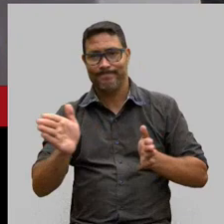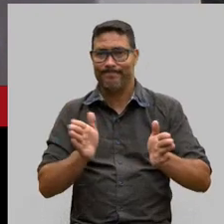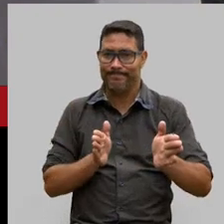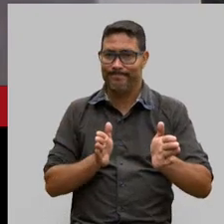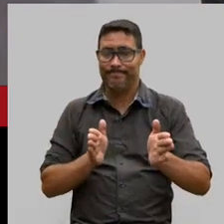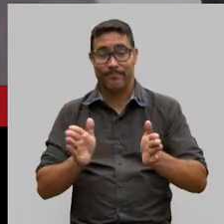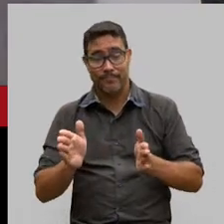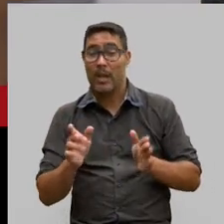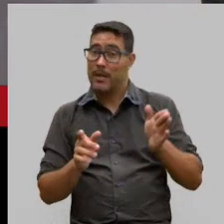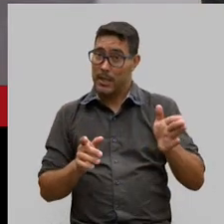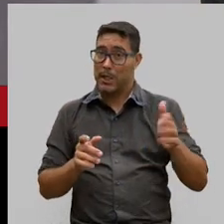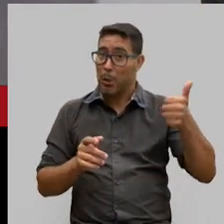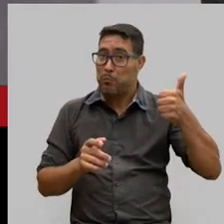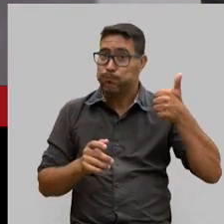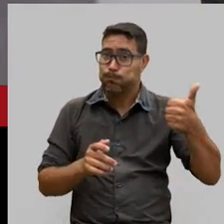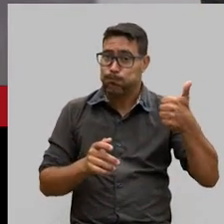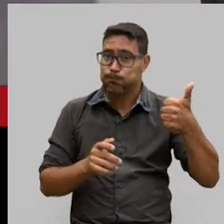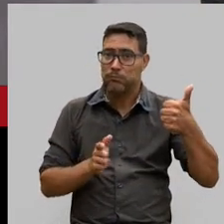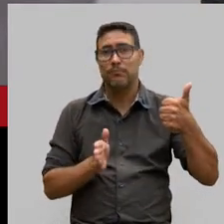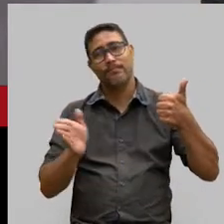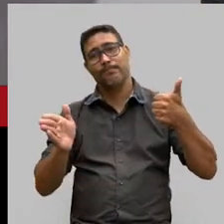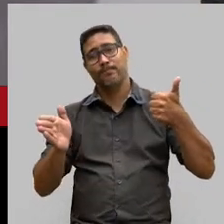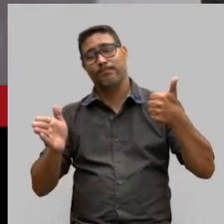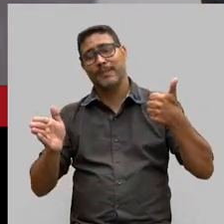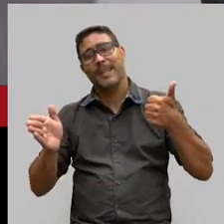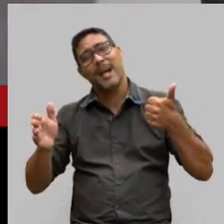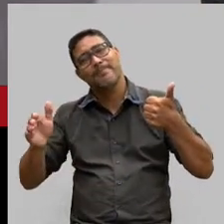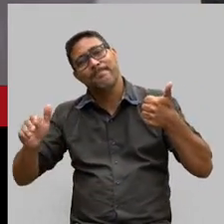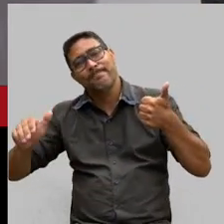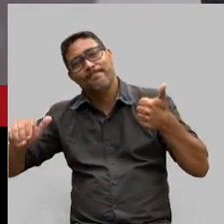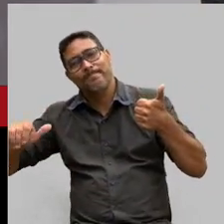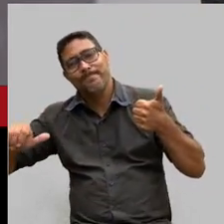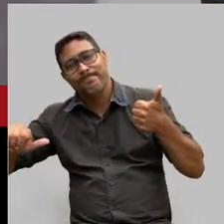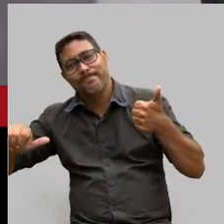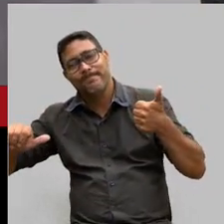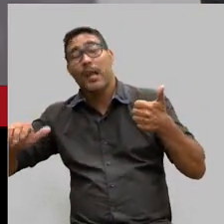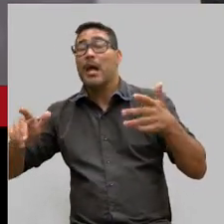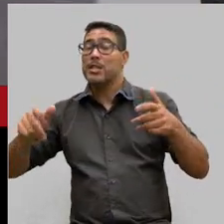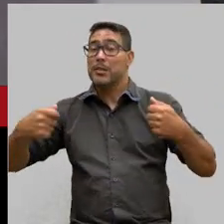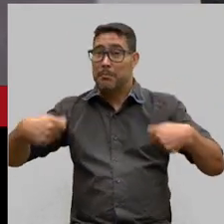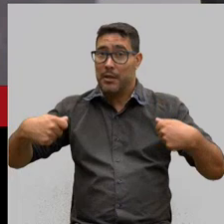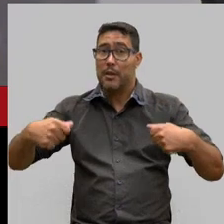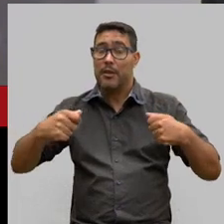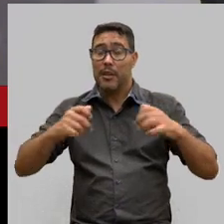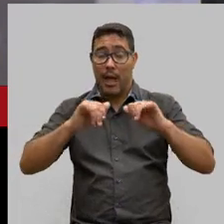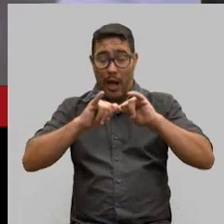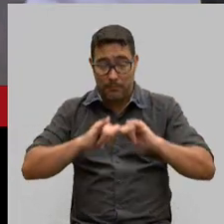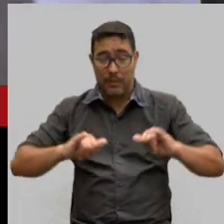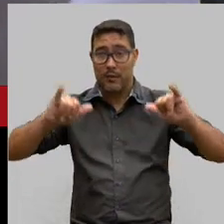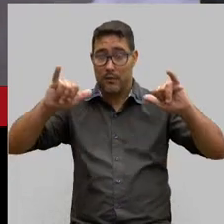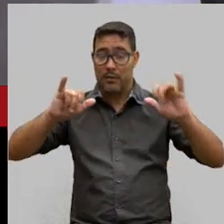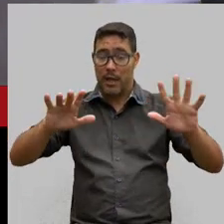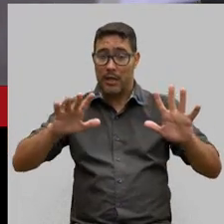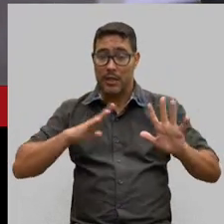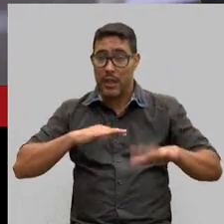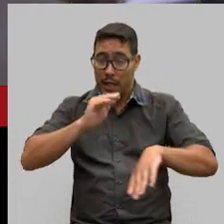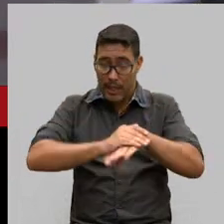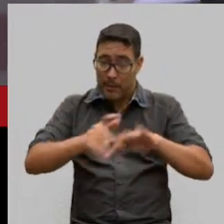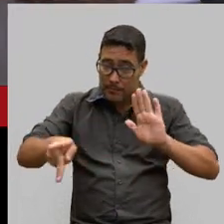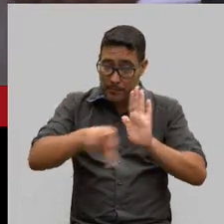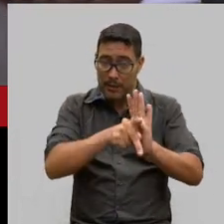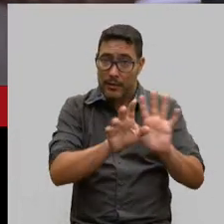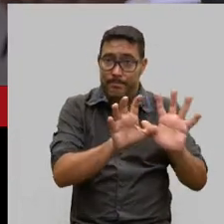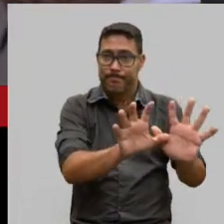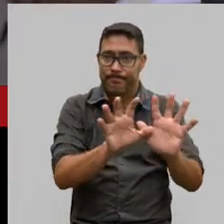que são super e aqueles que são nada não nós precisamos dizer paraa nossa sociedade que essa é uma condição do ser humano